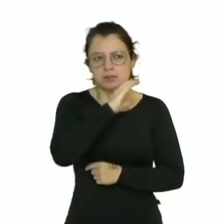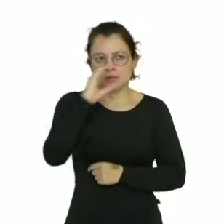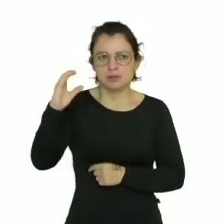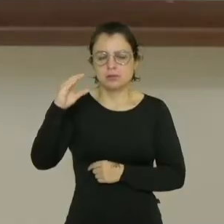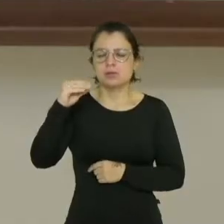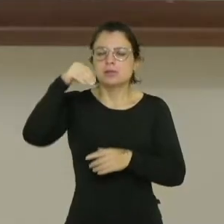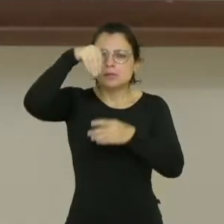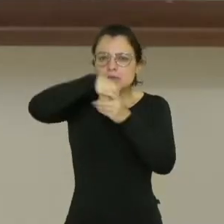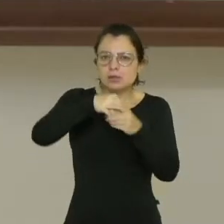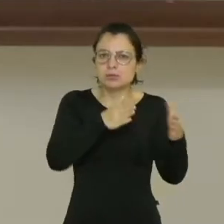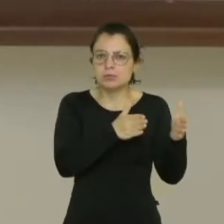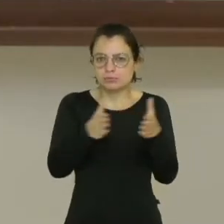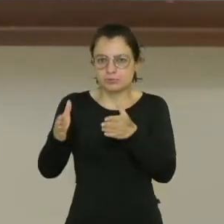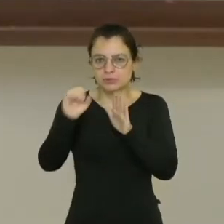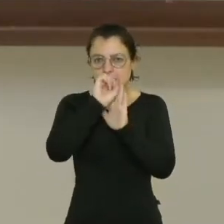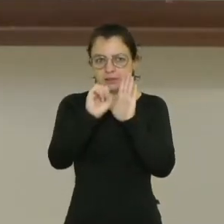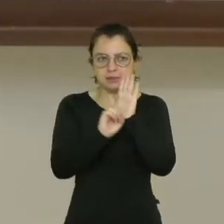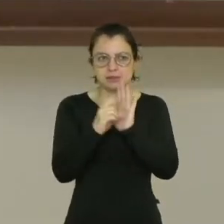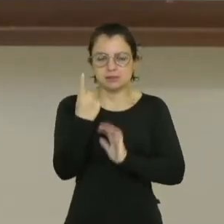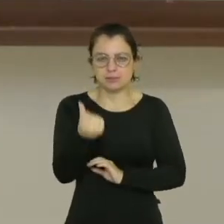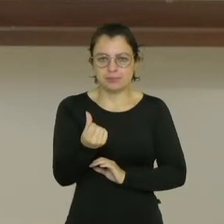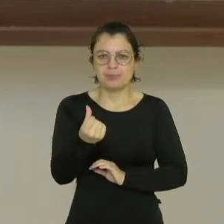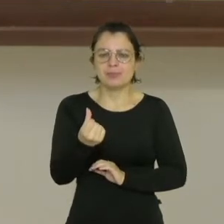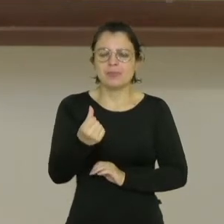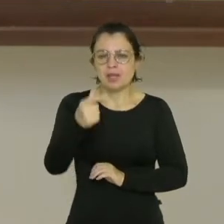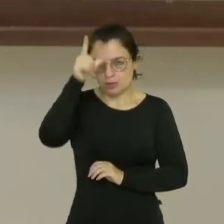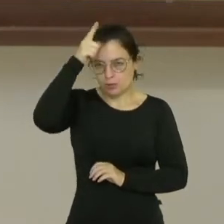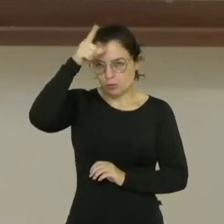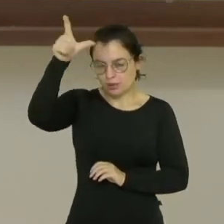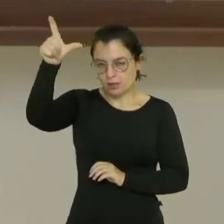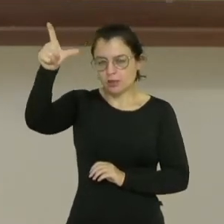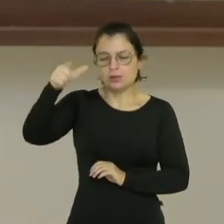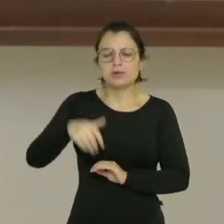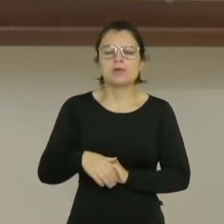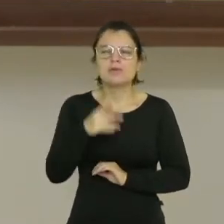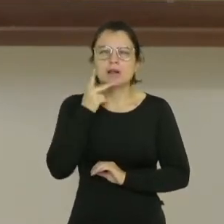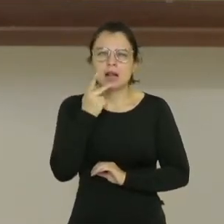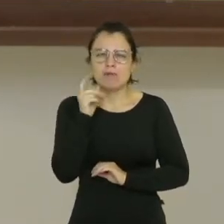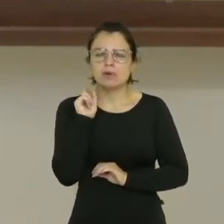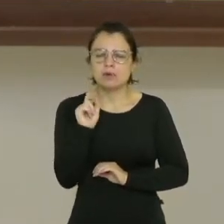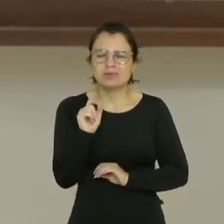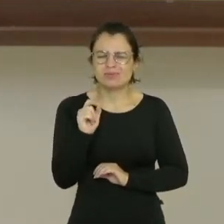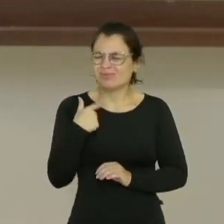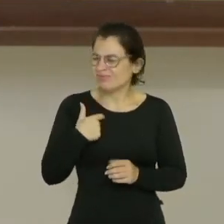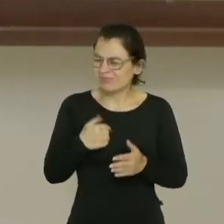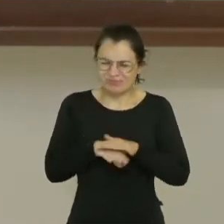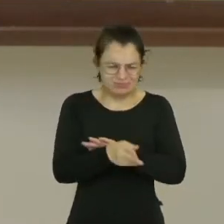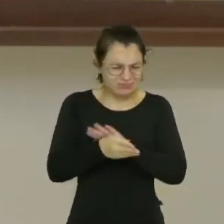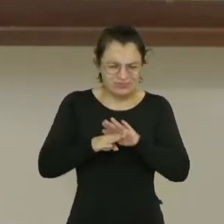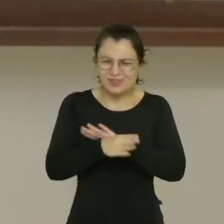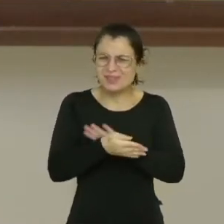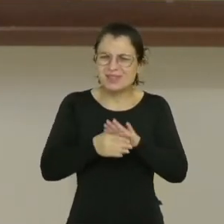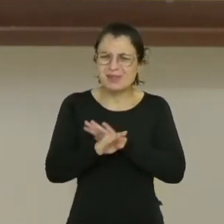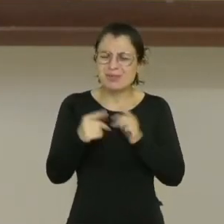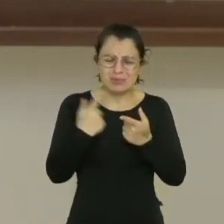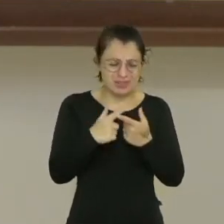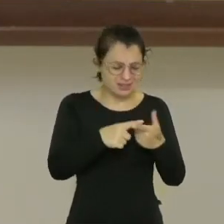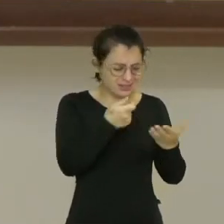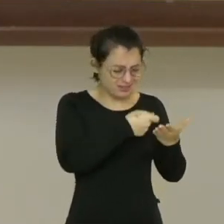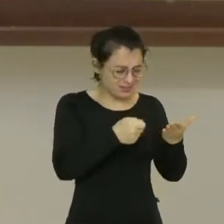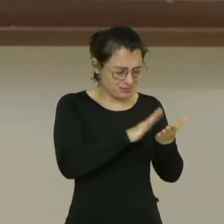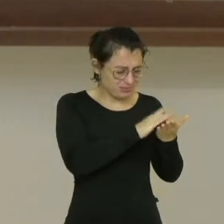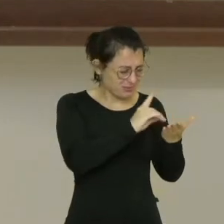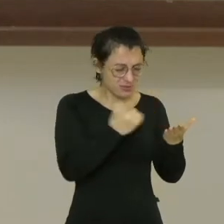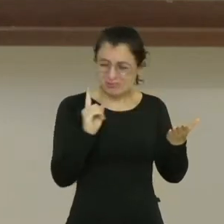XVI. Então, Martinho Lutero se sentia incomodado porque ele percebia que o que estava escrito na Bíblia não